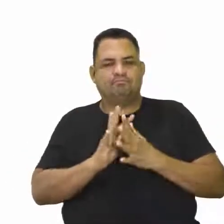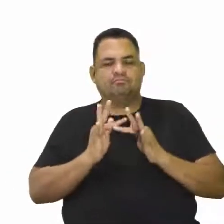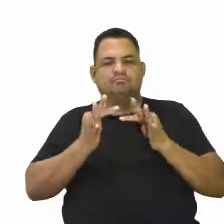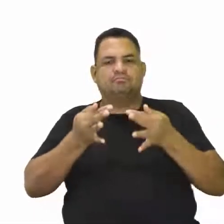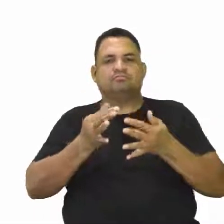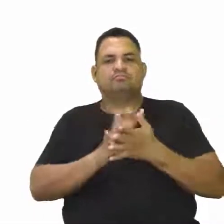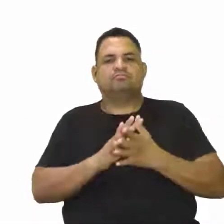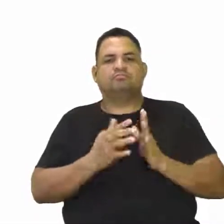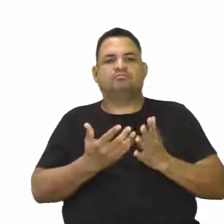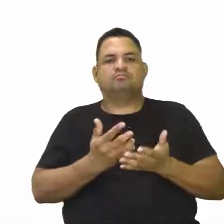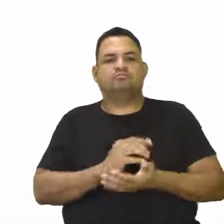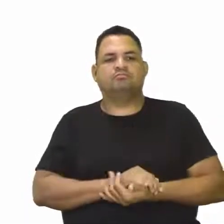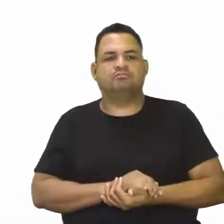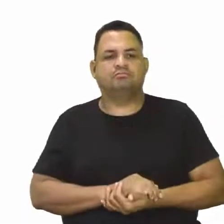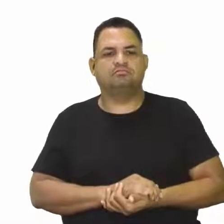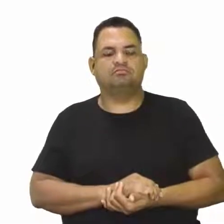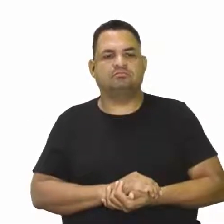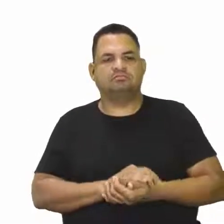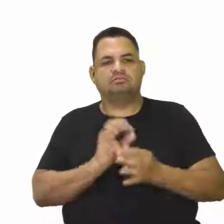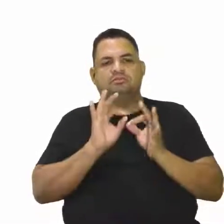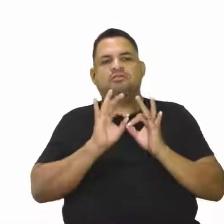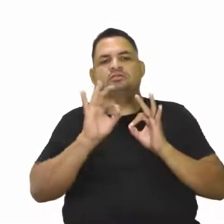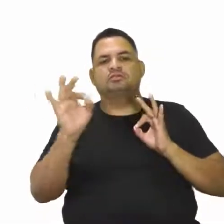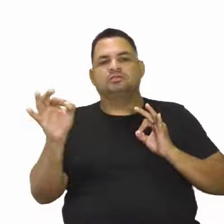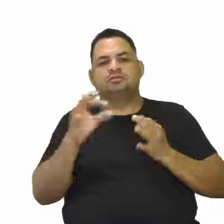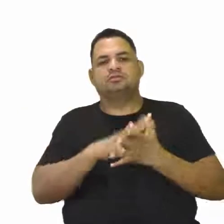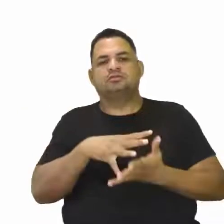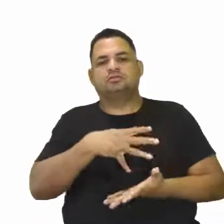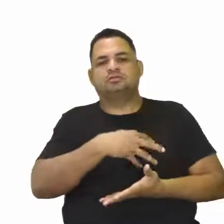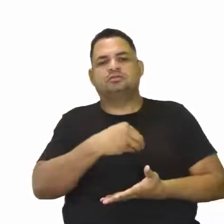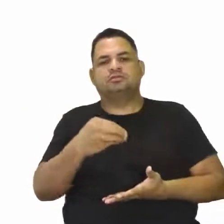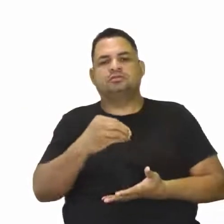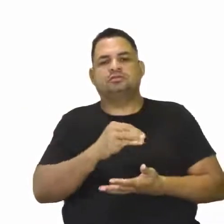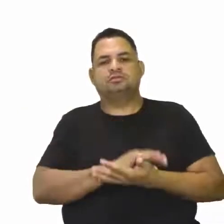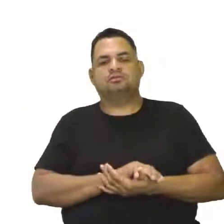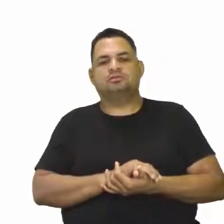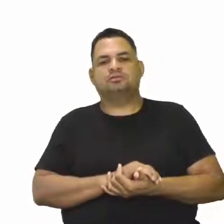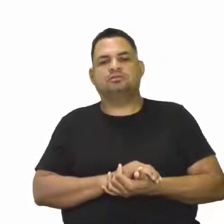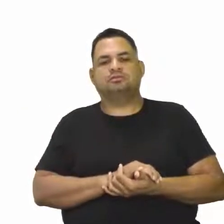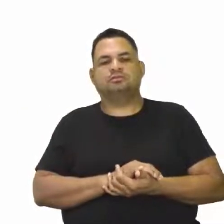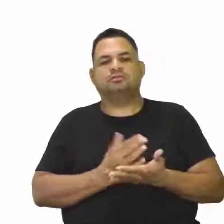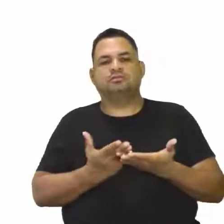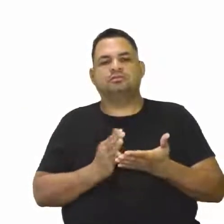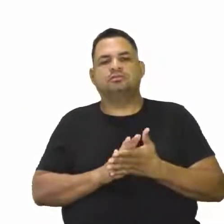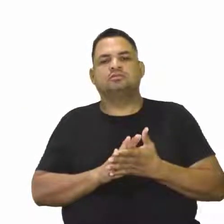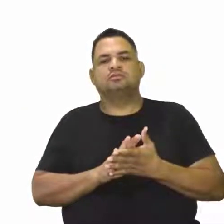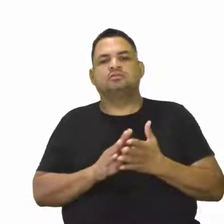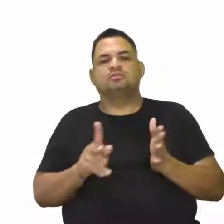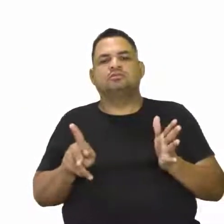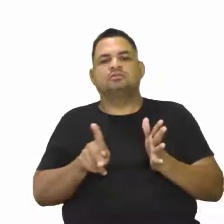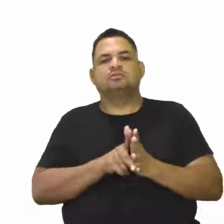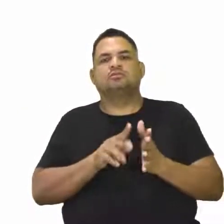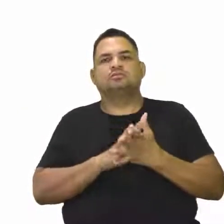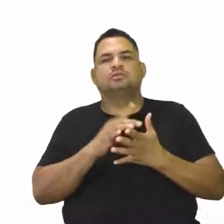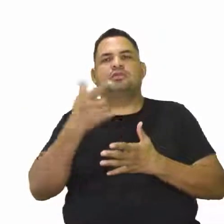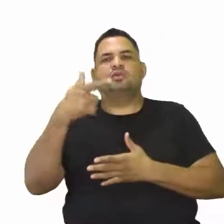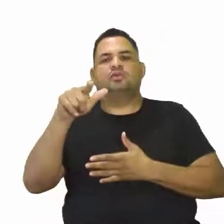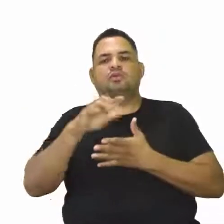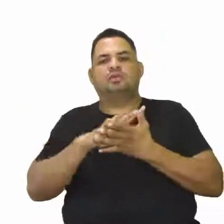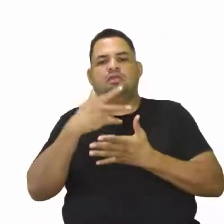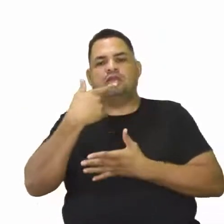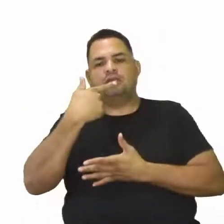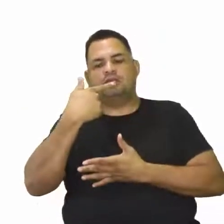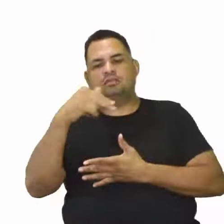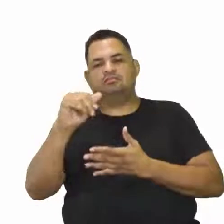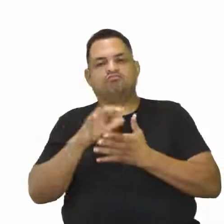final, porque ele vai falar sobre isso aqui, o distanciamento dos filhos que foi gerado através da apropriação da outra língua, porque os filhos